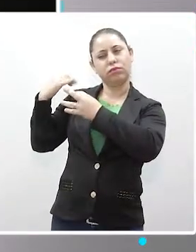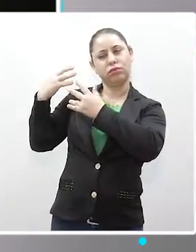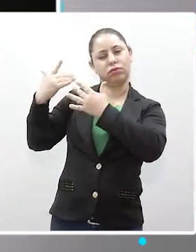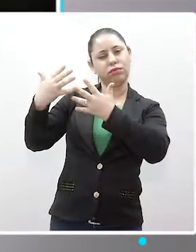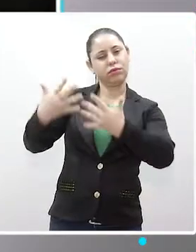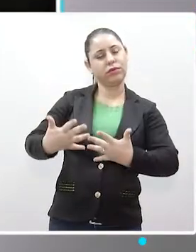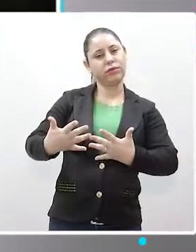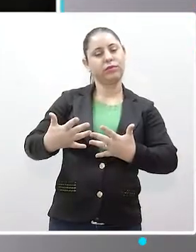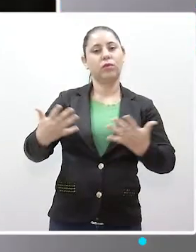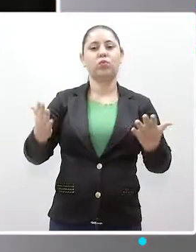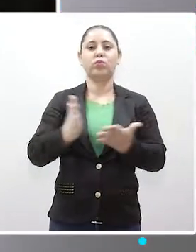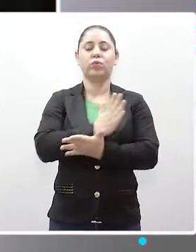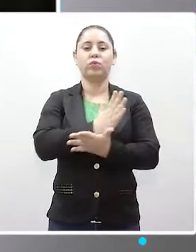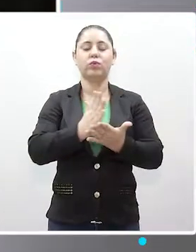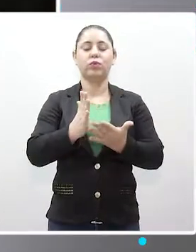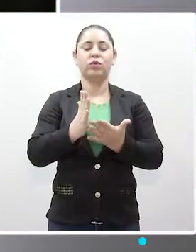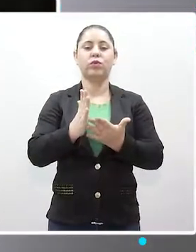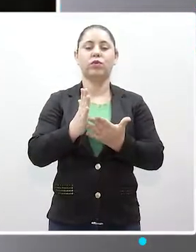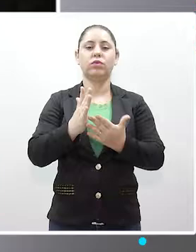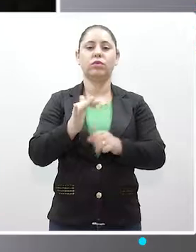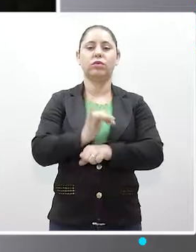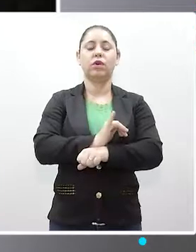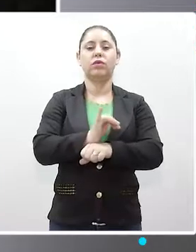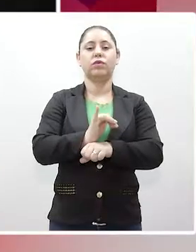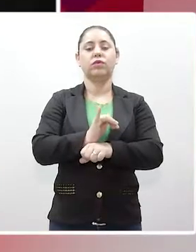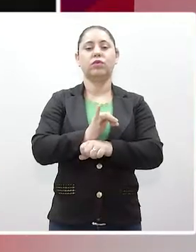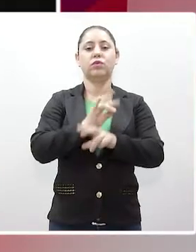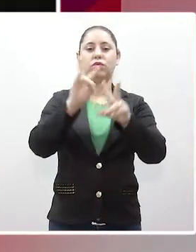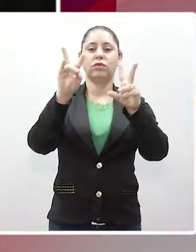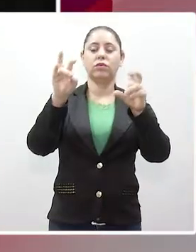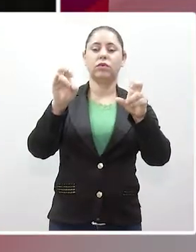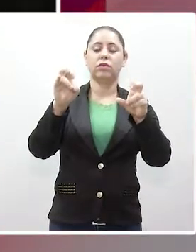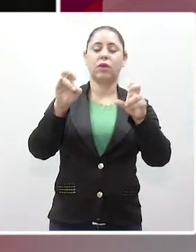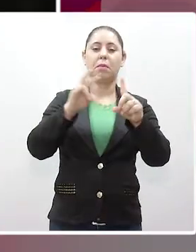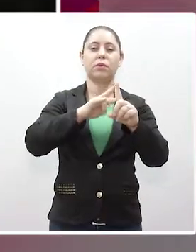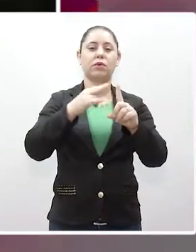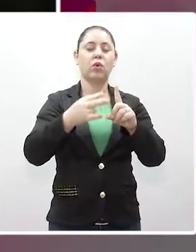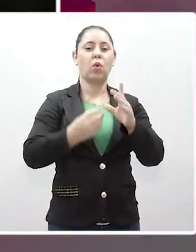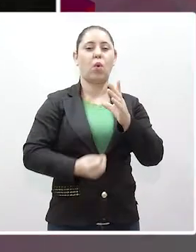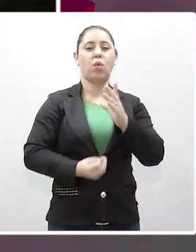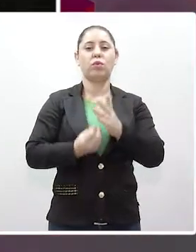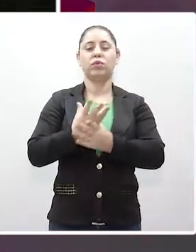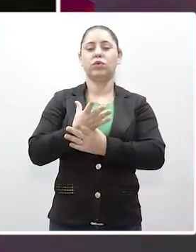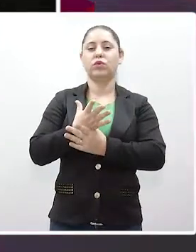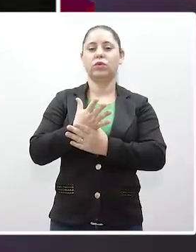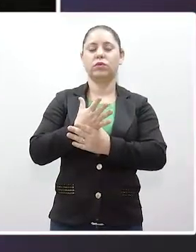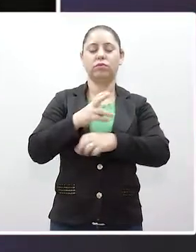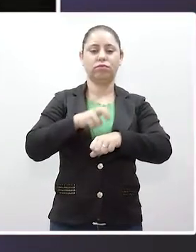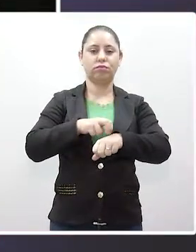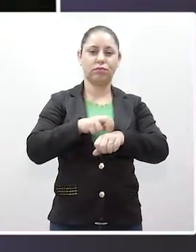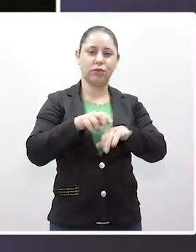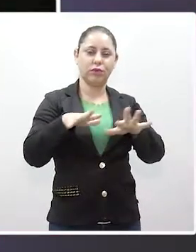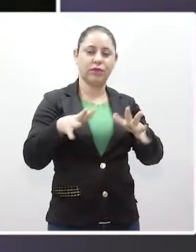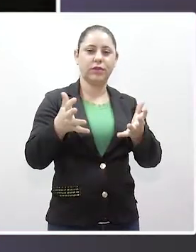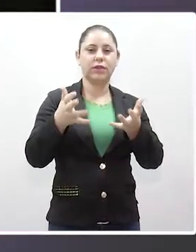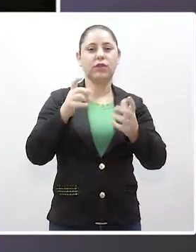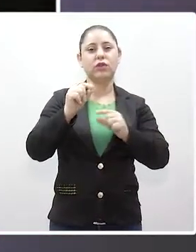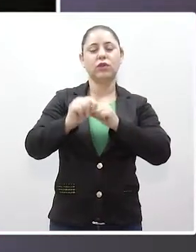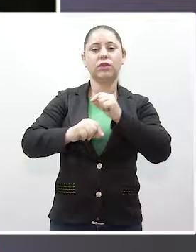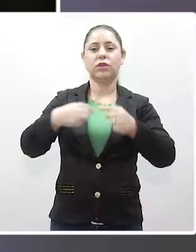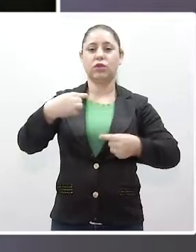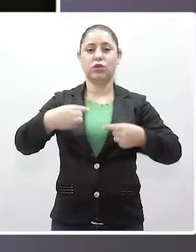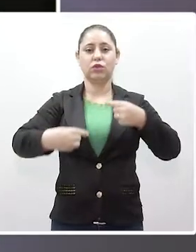assuntos que nós tratamos aí nesse mais de um ano de perspectiva. O programa ele nasceu lá no começo da pandemia, a gente quis